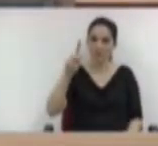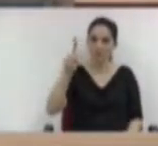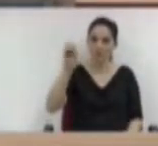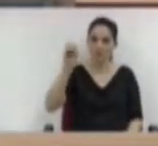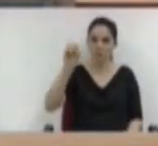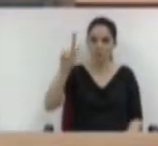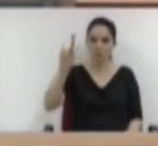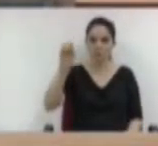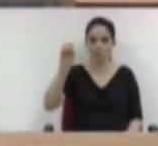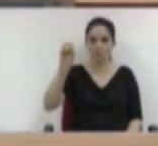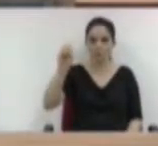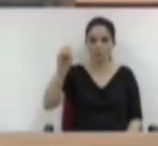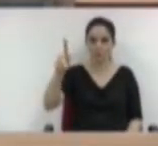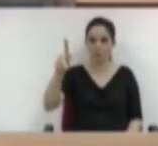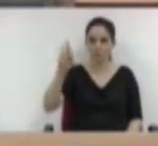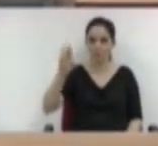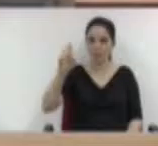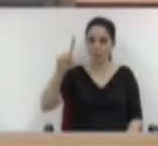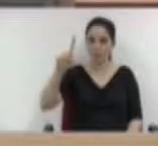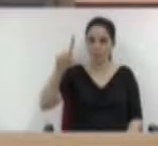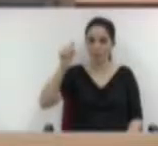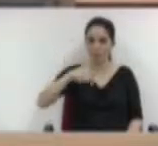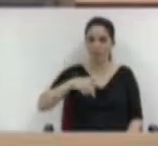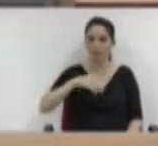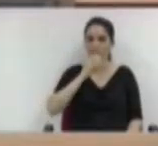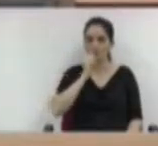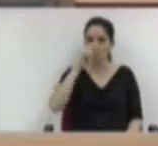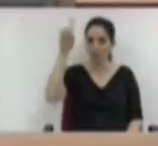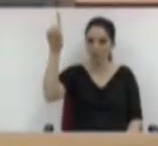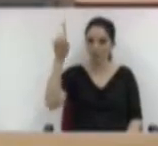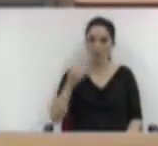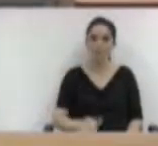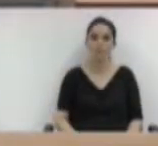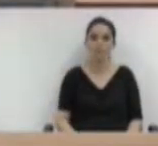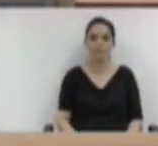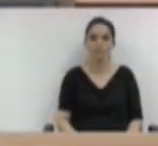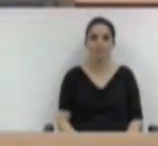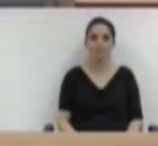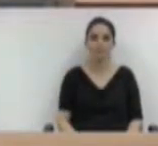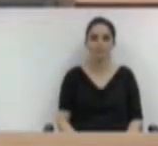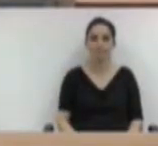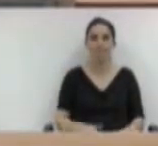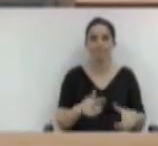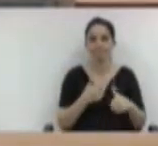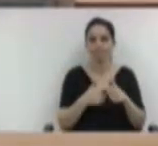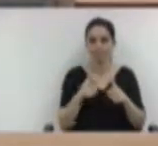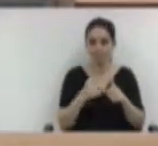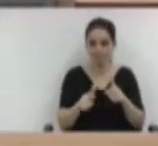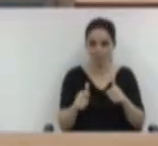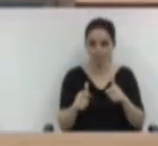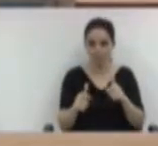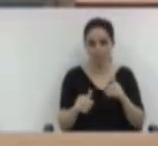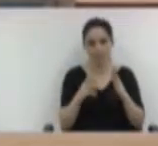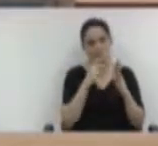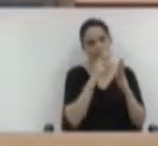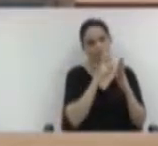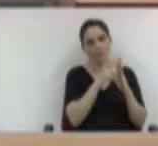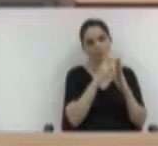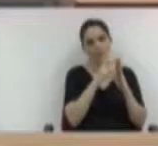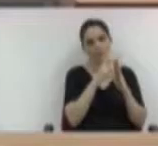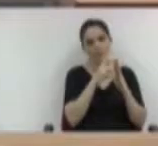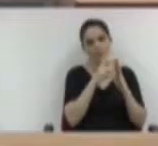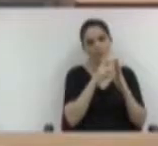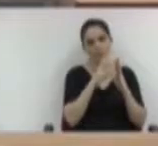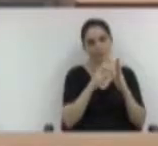município de Limeira e da outras providências. A presente emenda prejudica o item 1º da